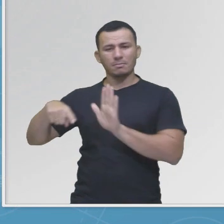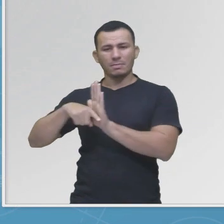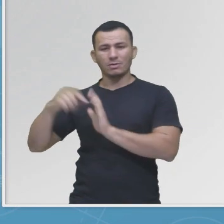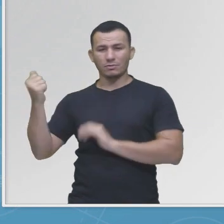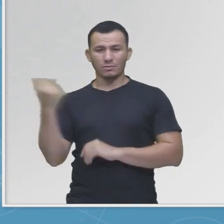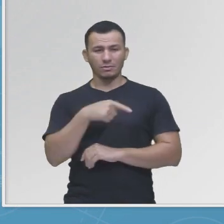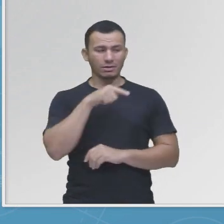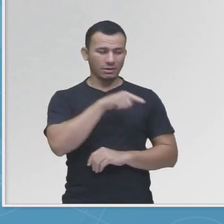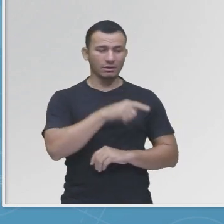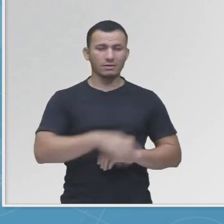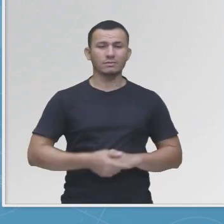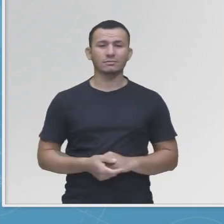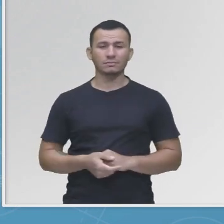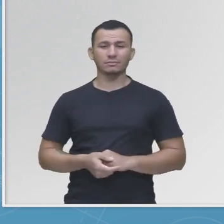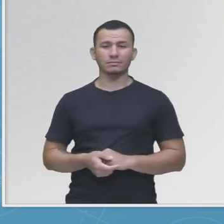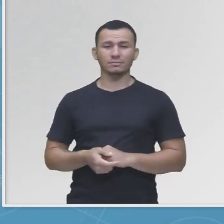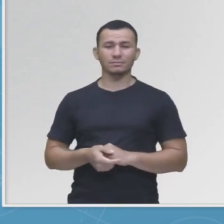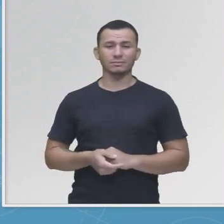Perfeito?